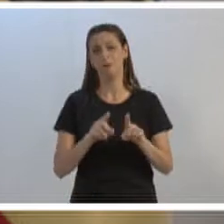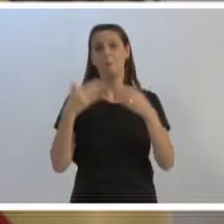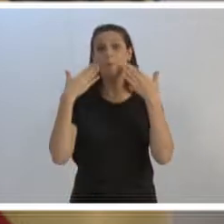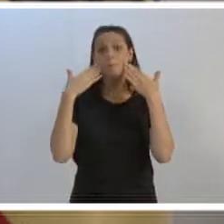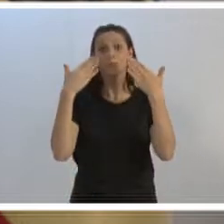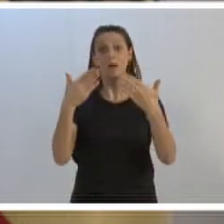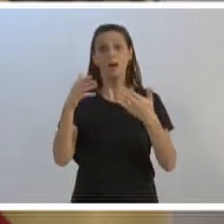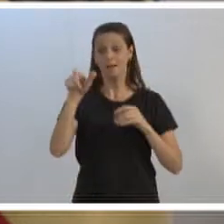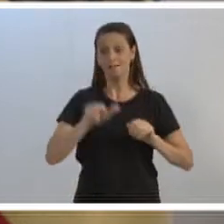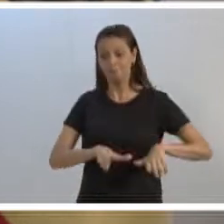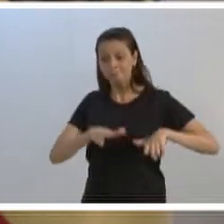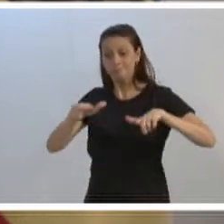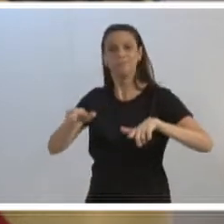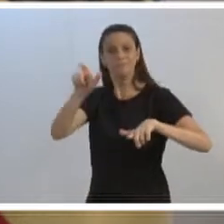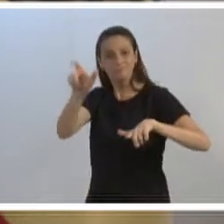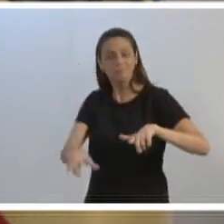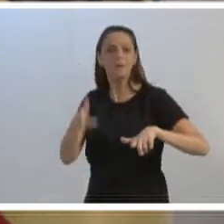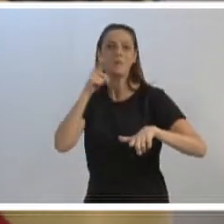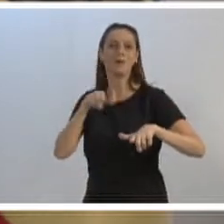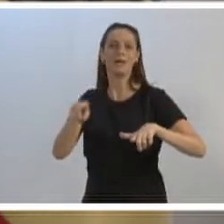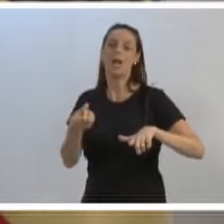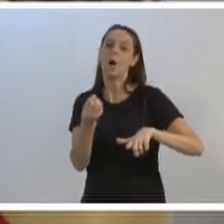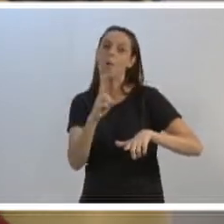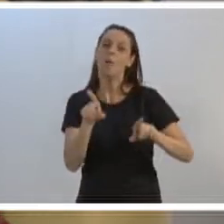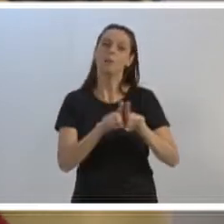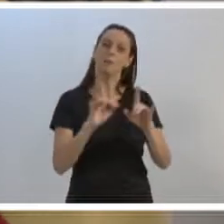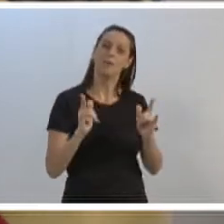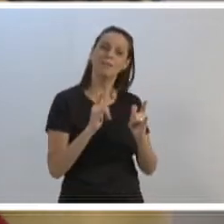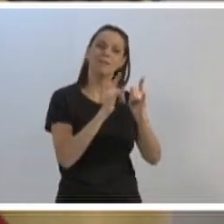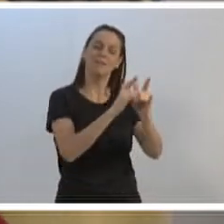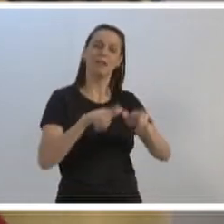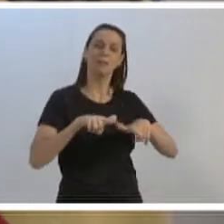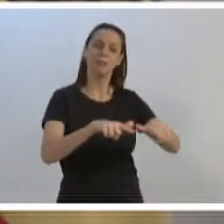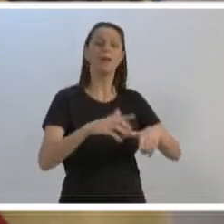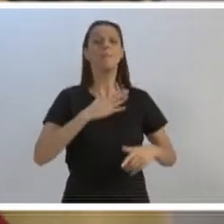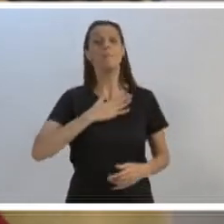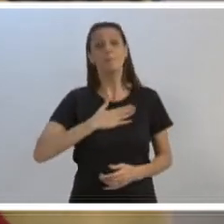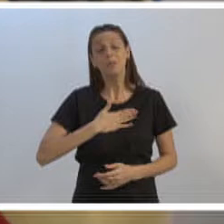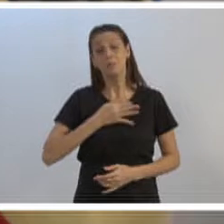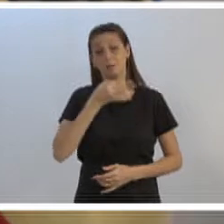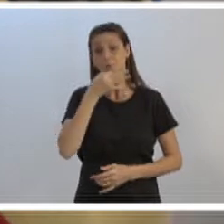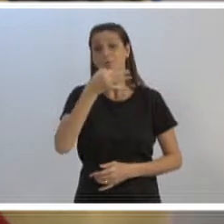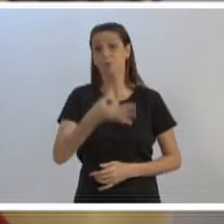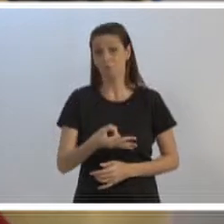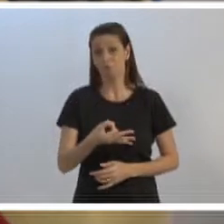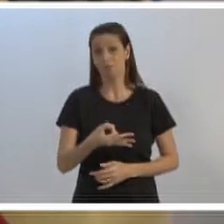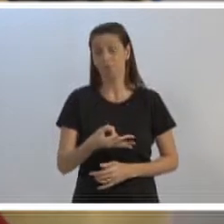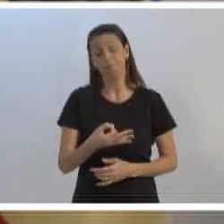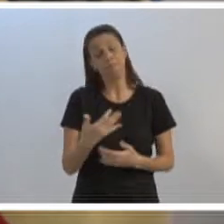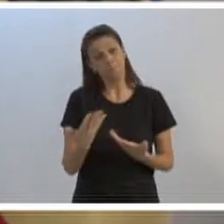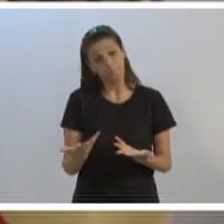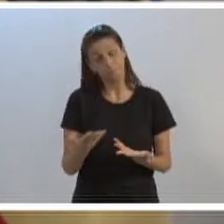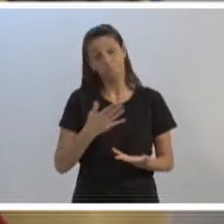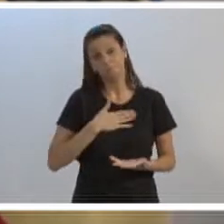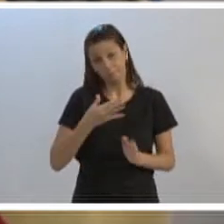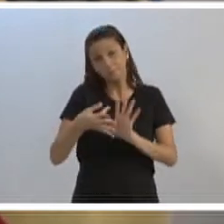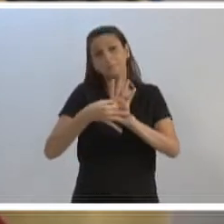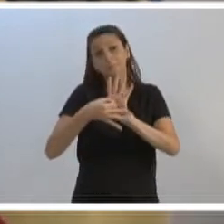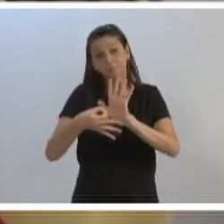para a pessoa que vai ser homenageada ou para a entidade. Essa é a minha reflexão e eu deixo como